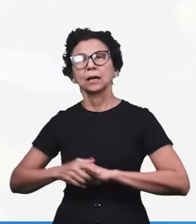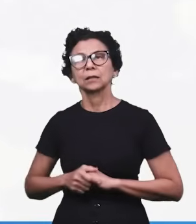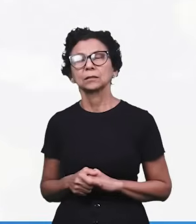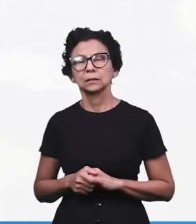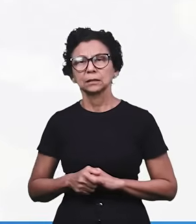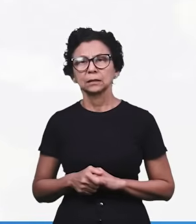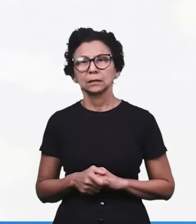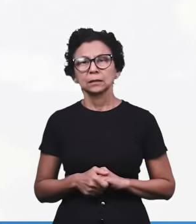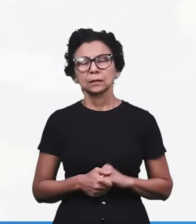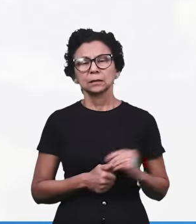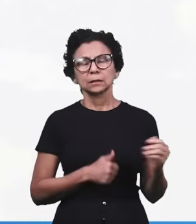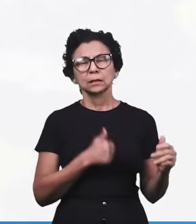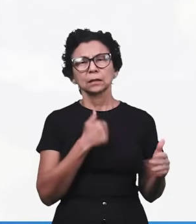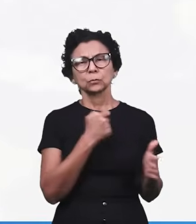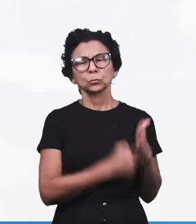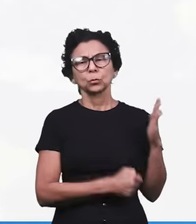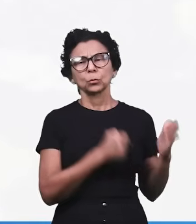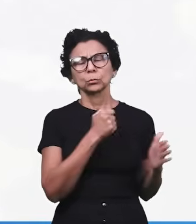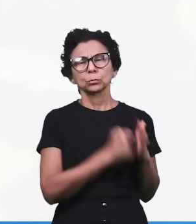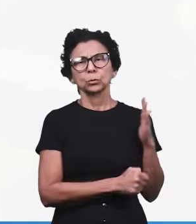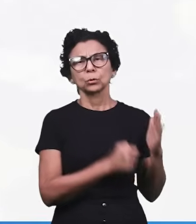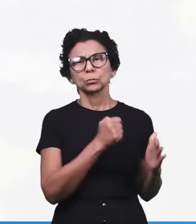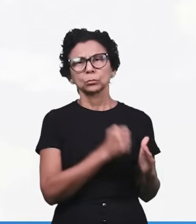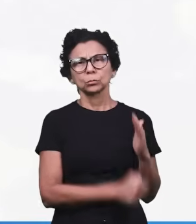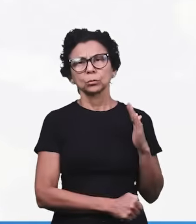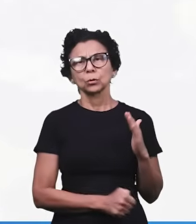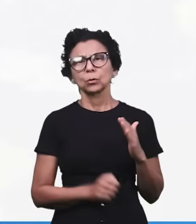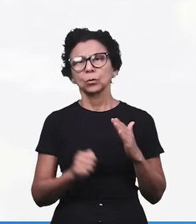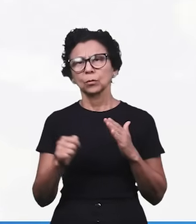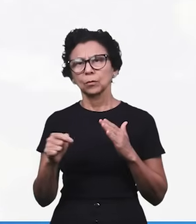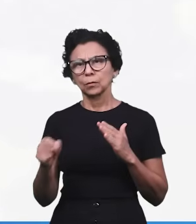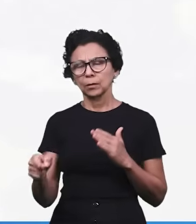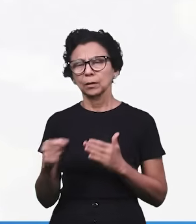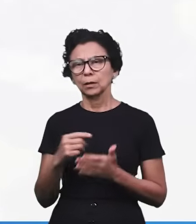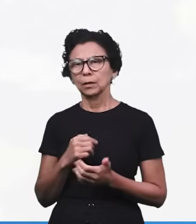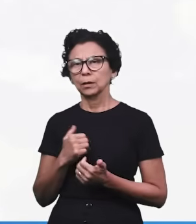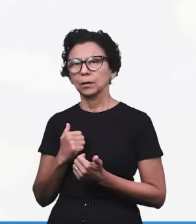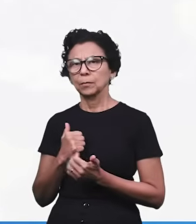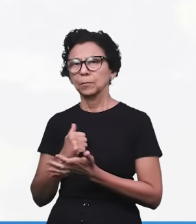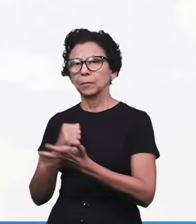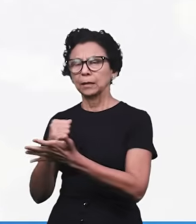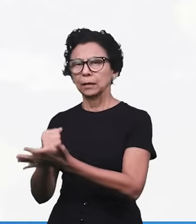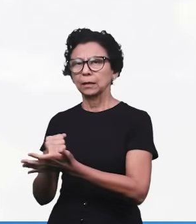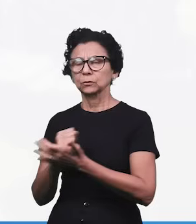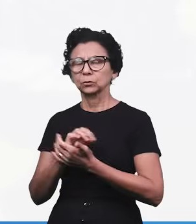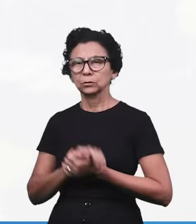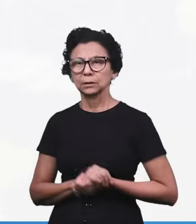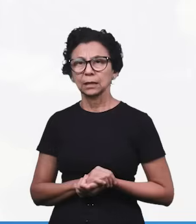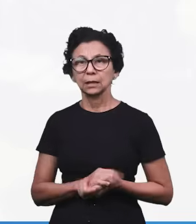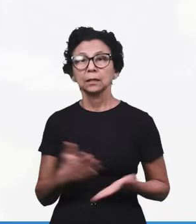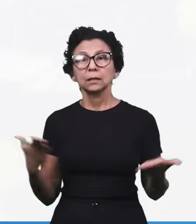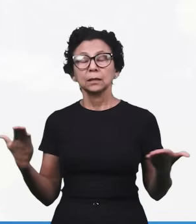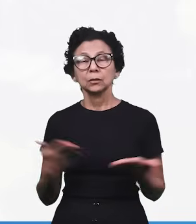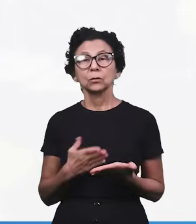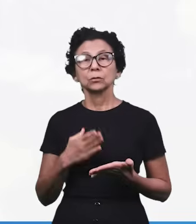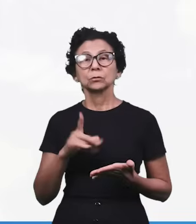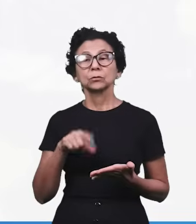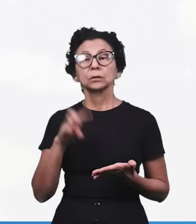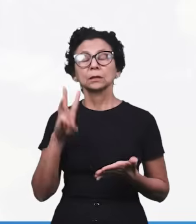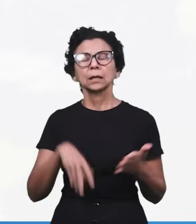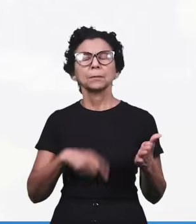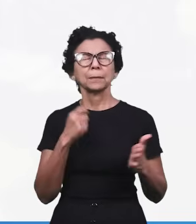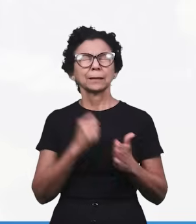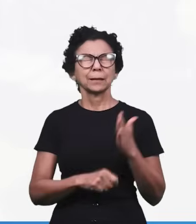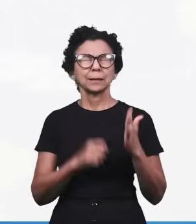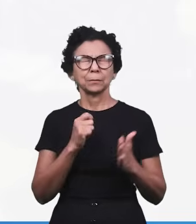por nós para nos tirar deste mundo e nos levar para a Canaã celestial? Essa é a pergunta.